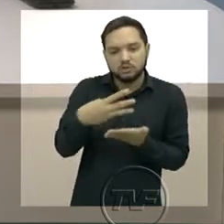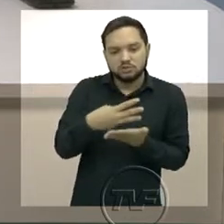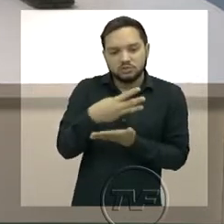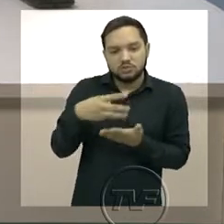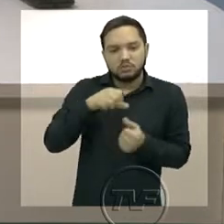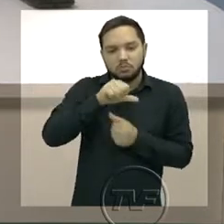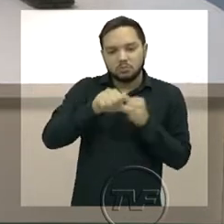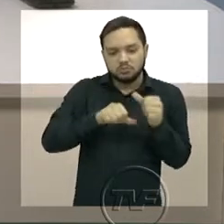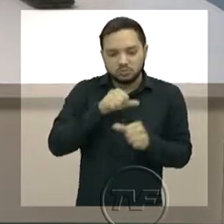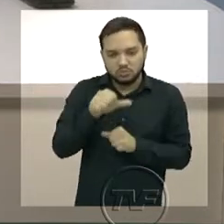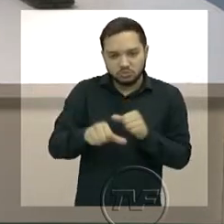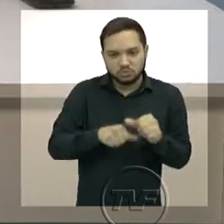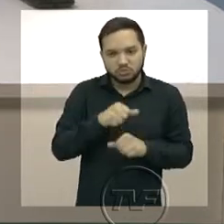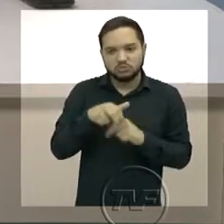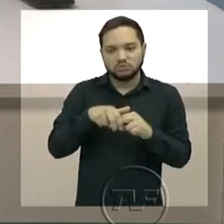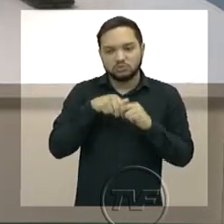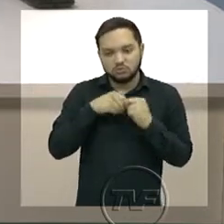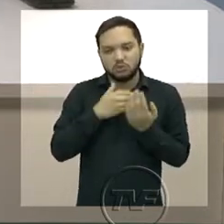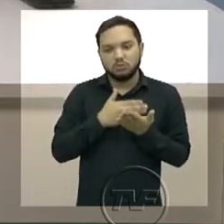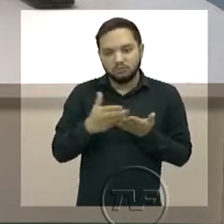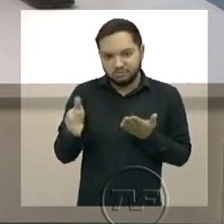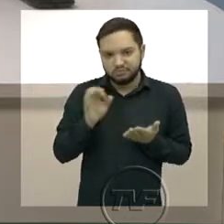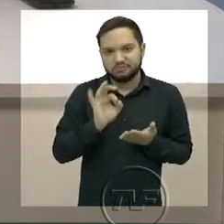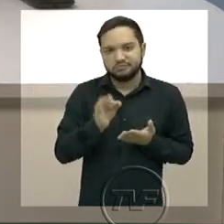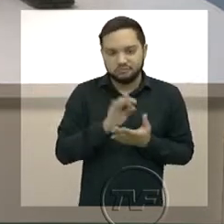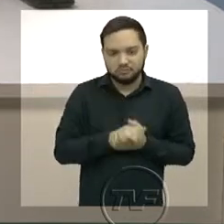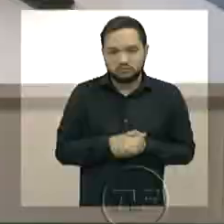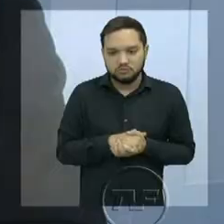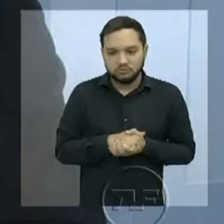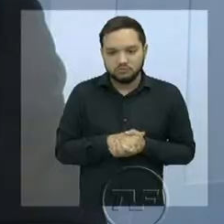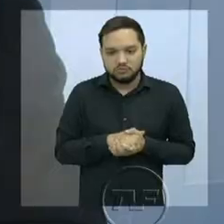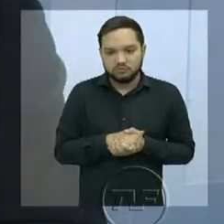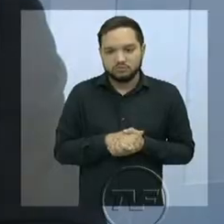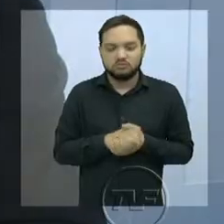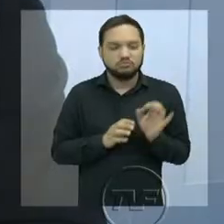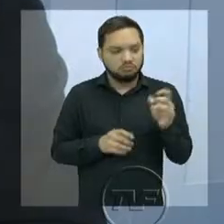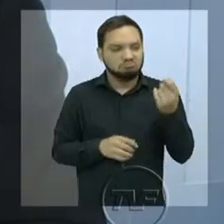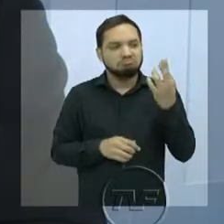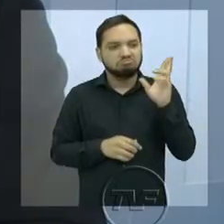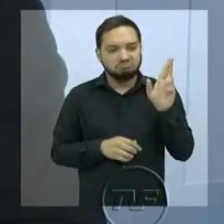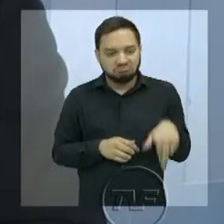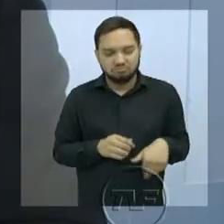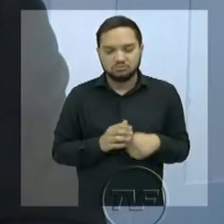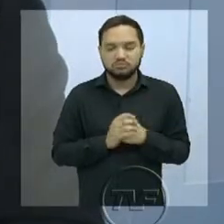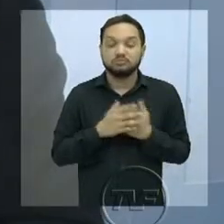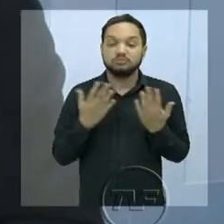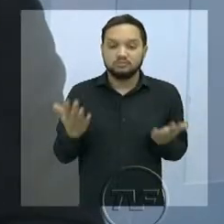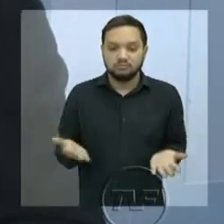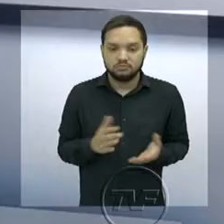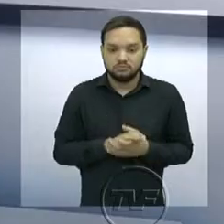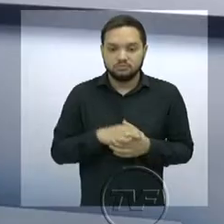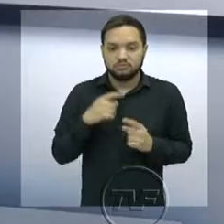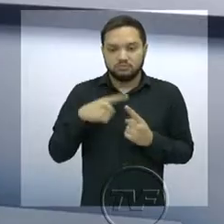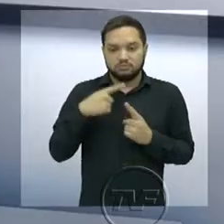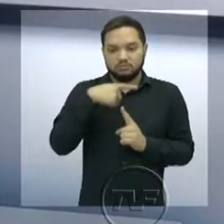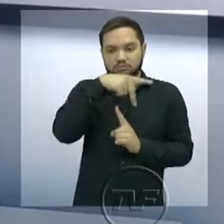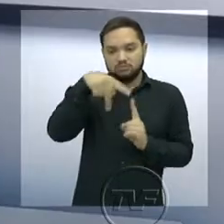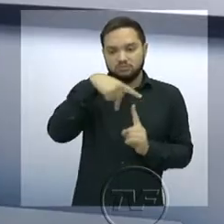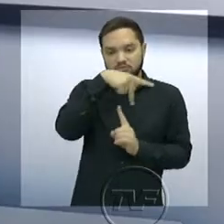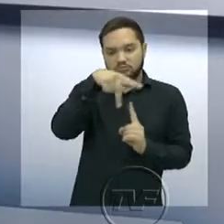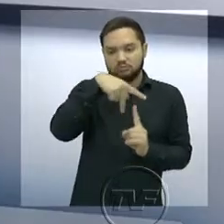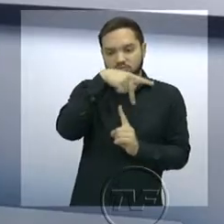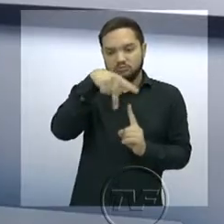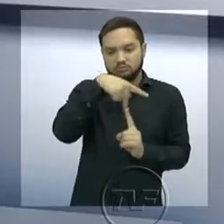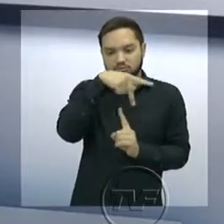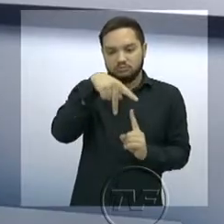uma preparação. Exatamente. Agora você acertou no alvo. E o que é que acontece? Porque a Previdência deixou de receber